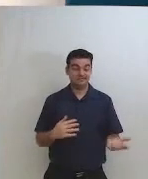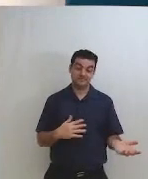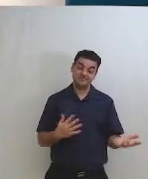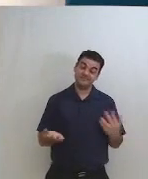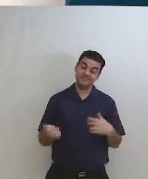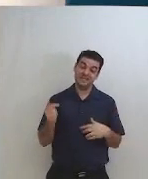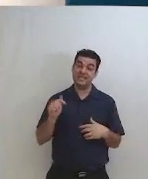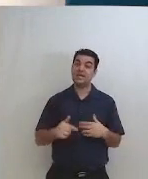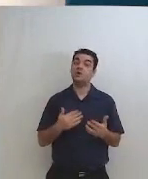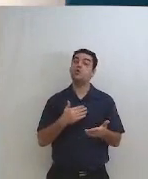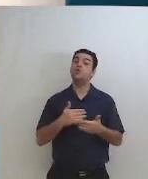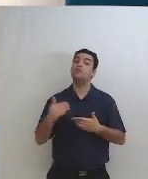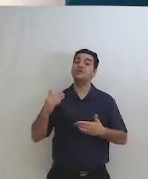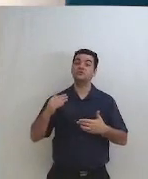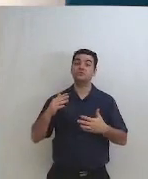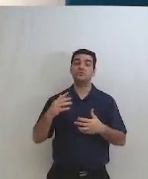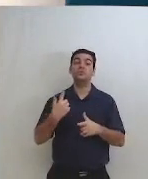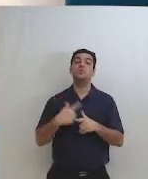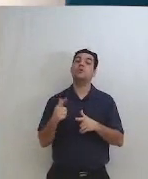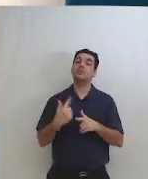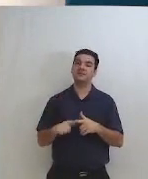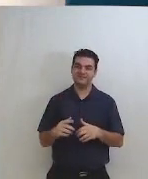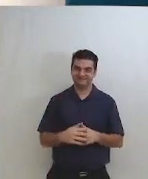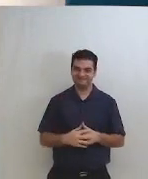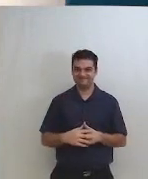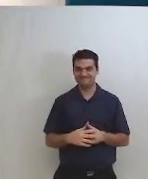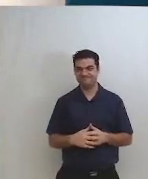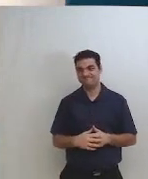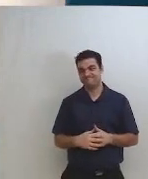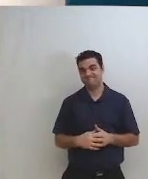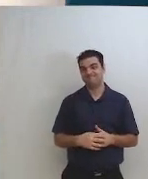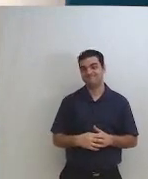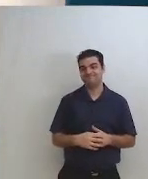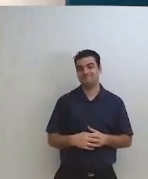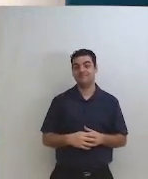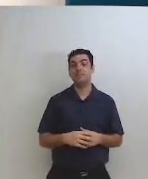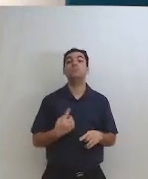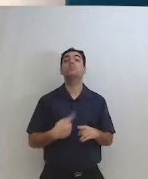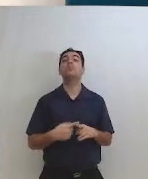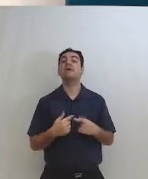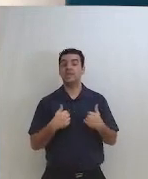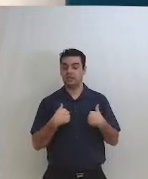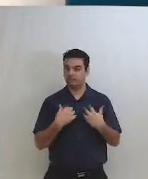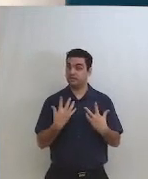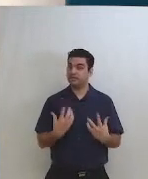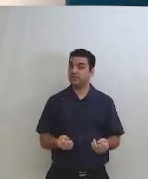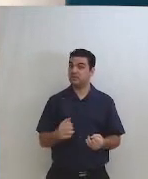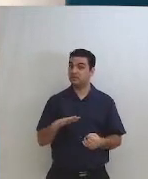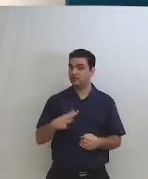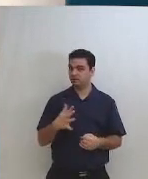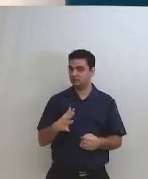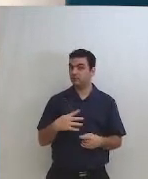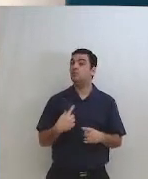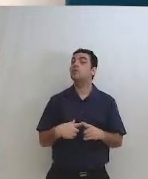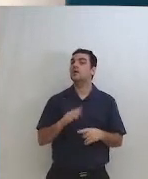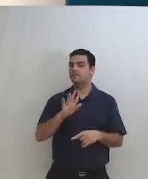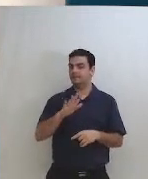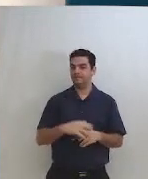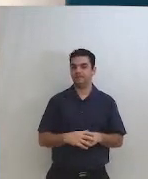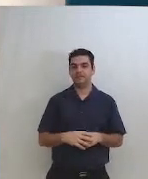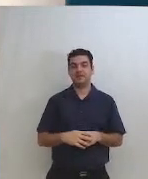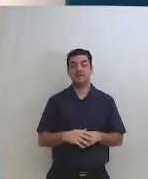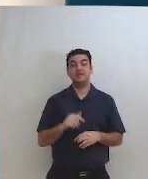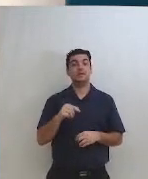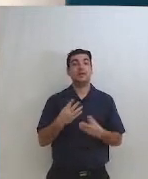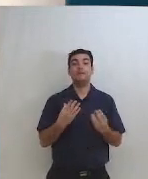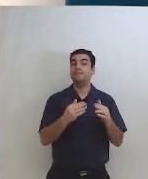a minha fundamentação, a razão pela qual eu vou estar dando provimento parcial ao recurso. No entanto, a amplitude da requisição